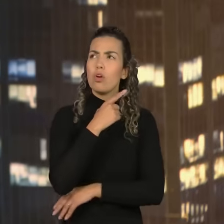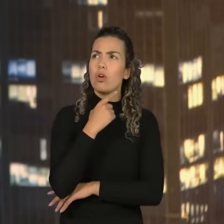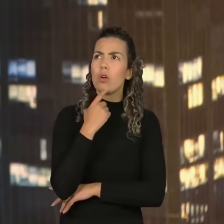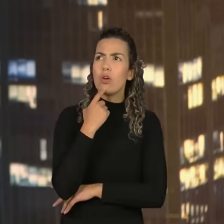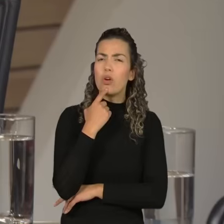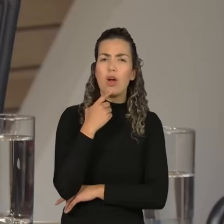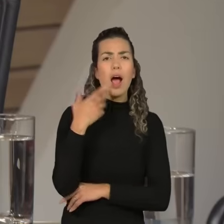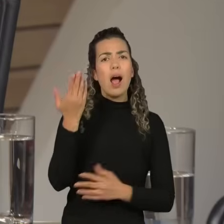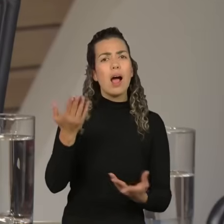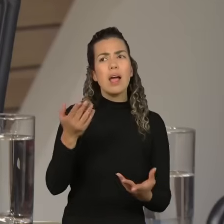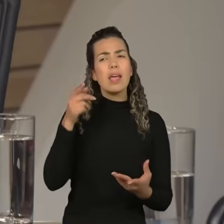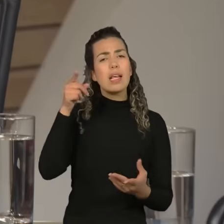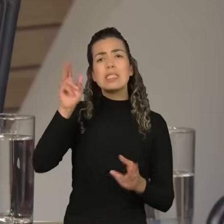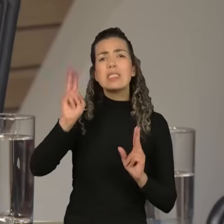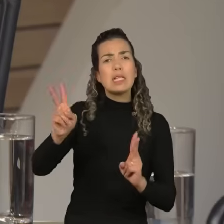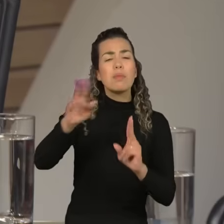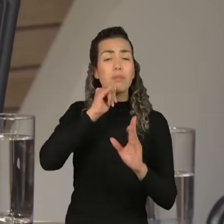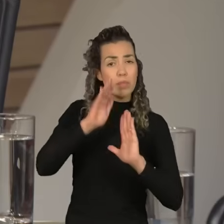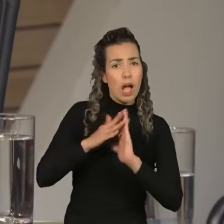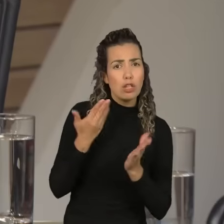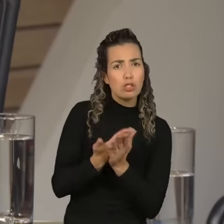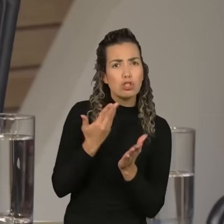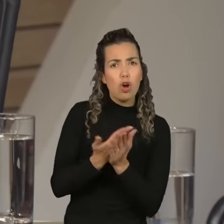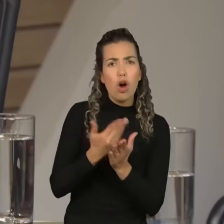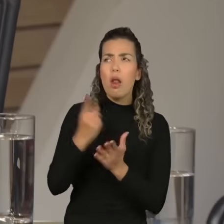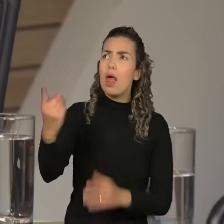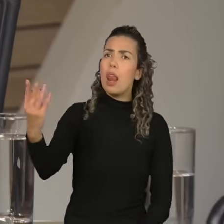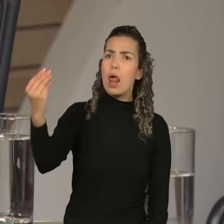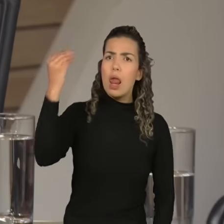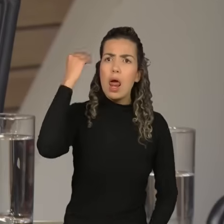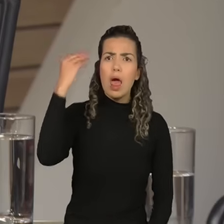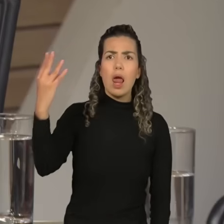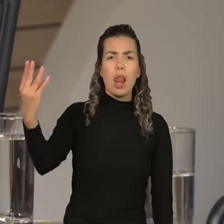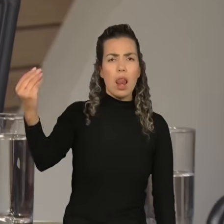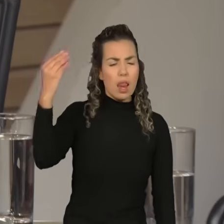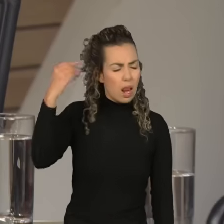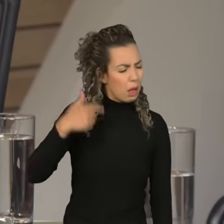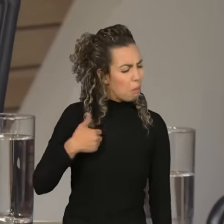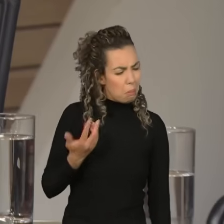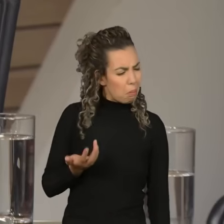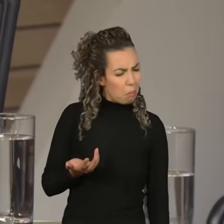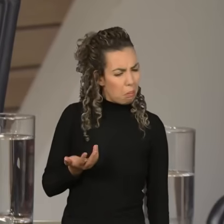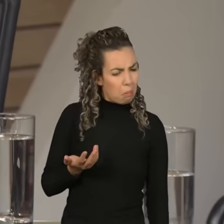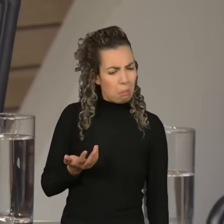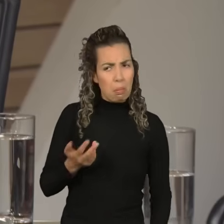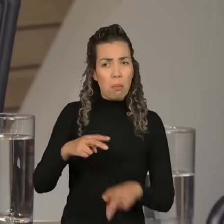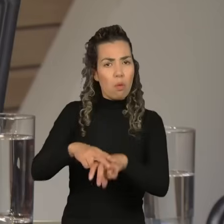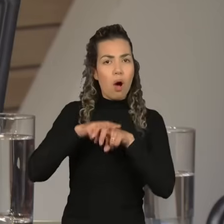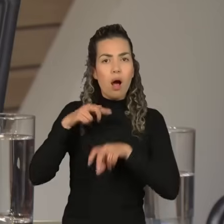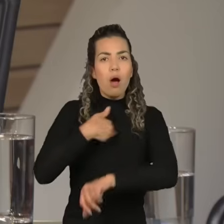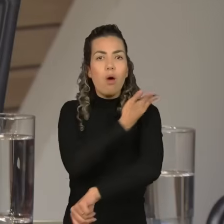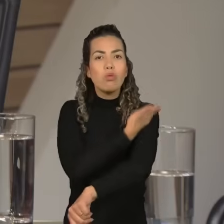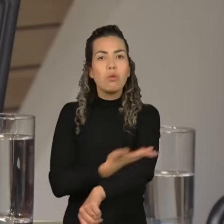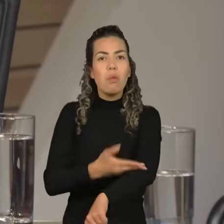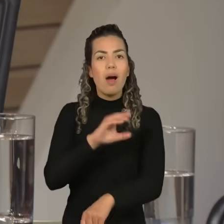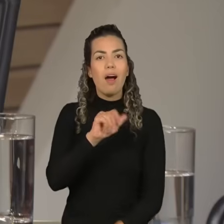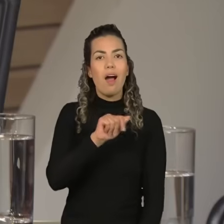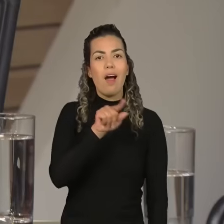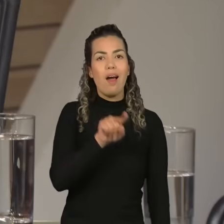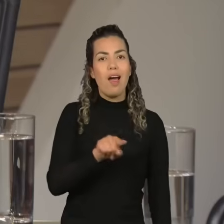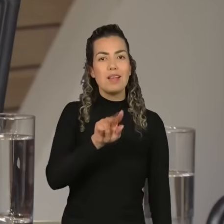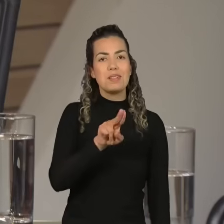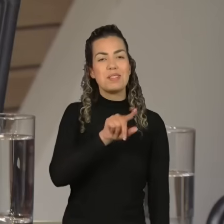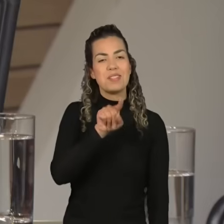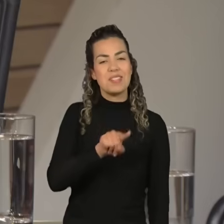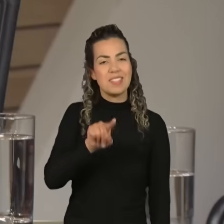de Cazuza. Então existe esse lugar. Então o livro tem uma beleza da organização, da própria pesquisa, que você vai descobrindo